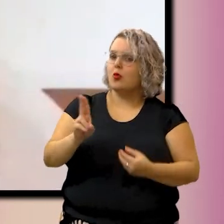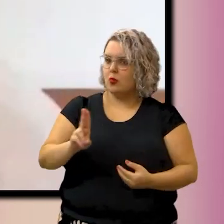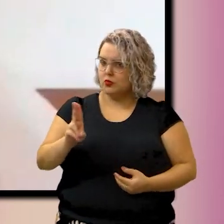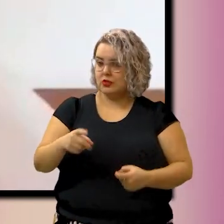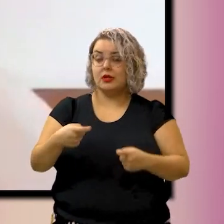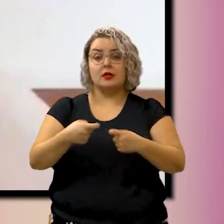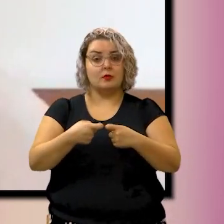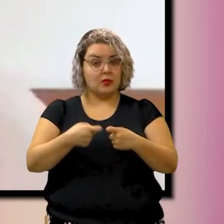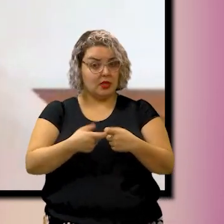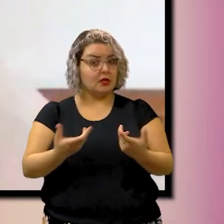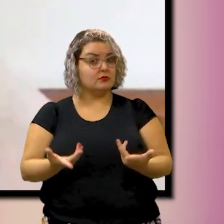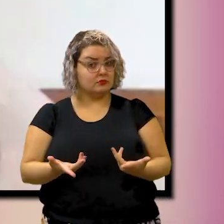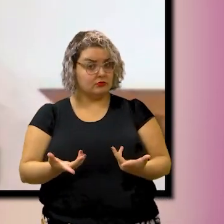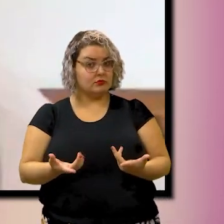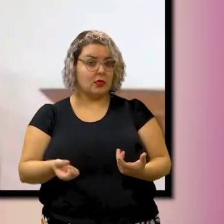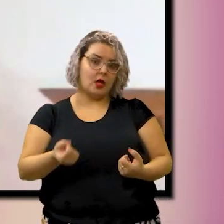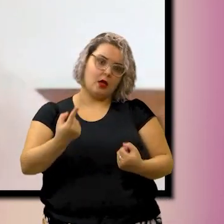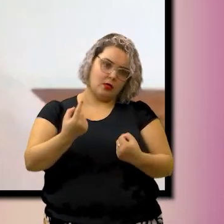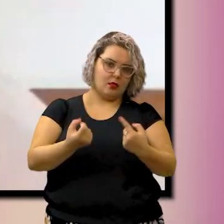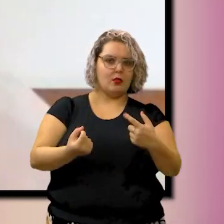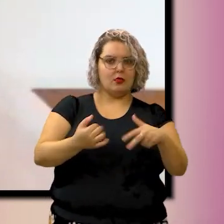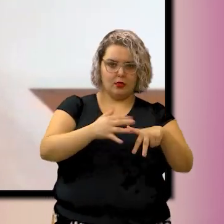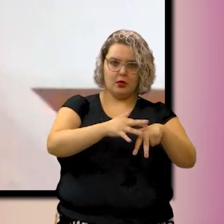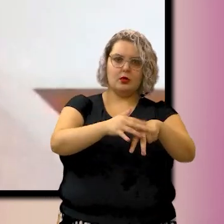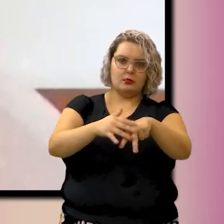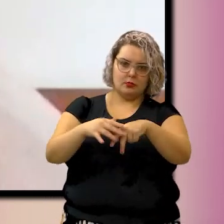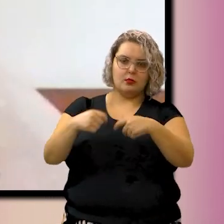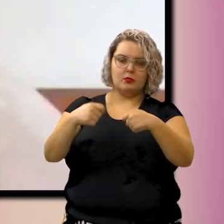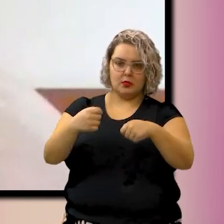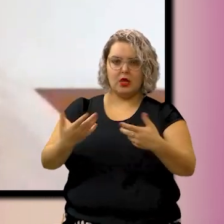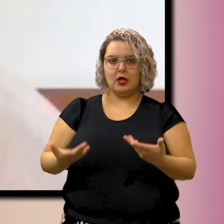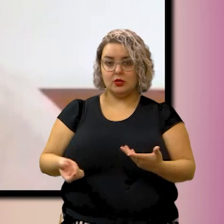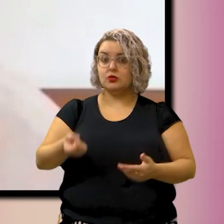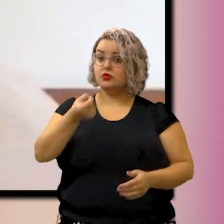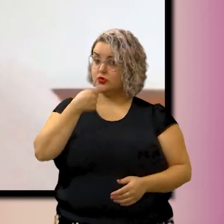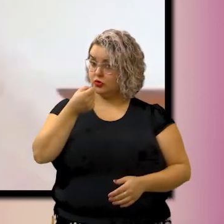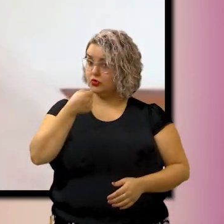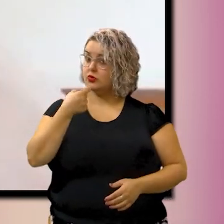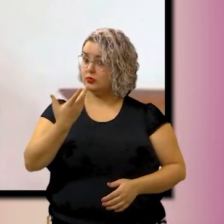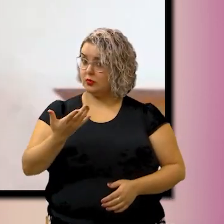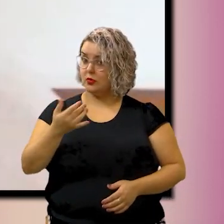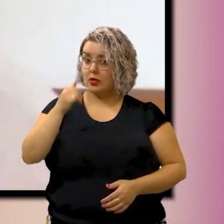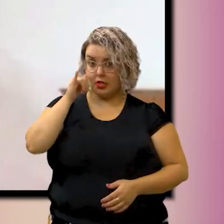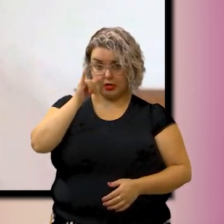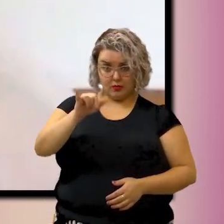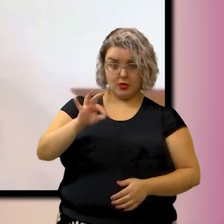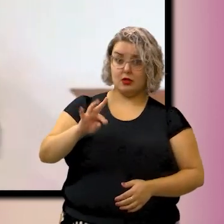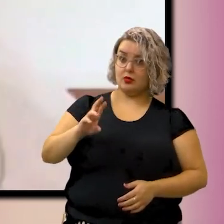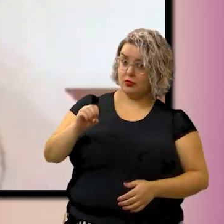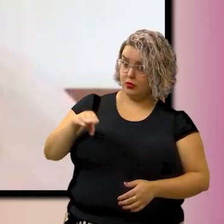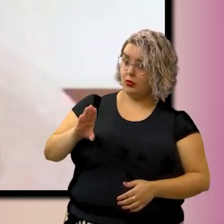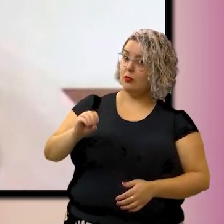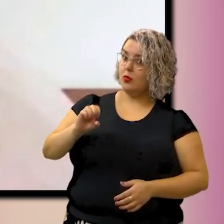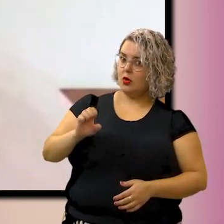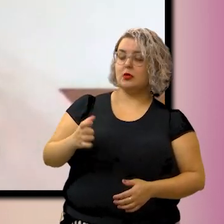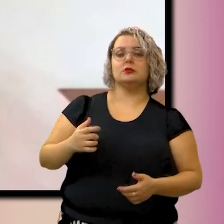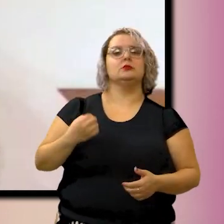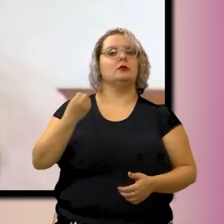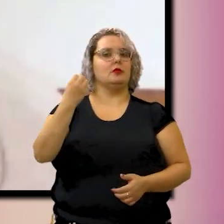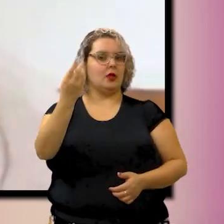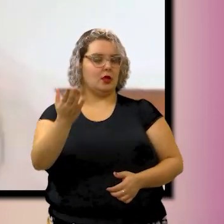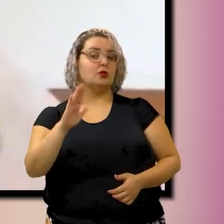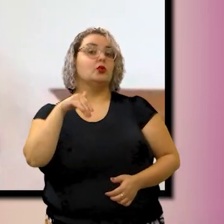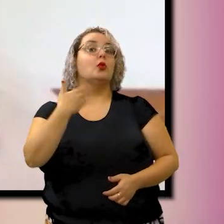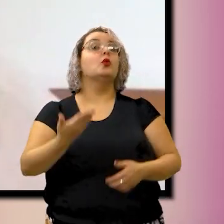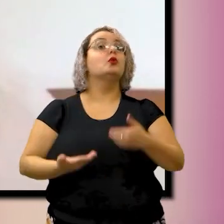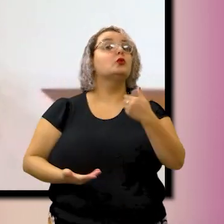usaria, e como você usaria essa meia. Eventualmente, alguns pacientes precisam de remédio para prevenir trombose numa